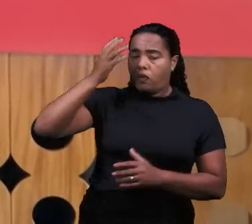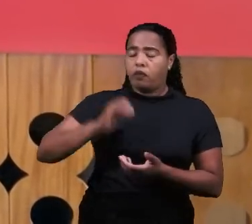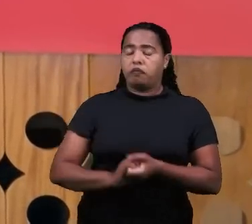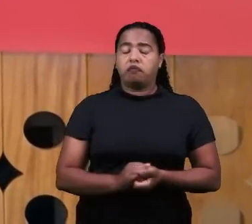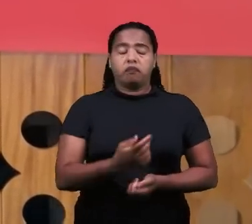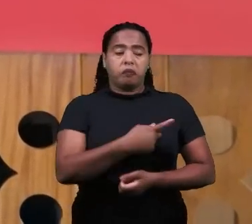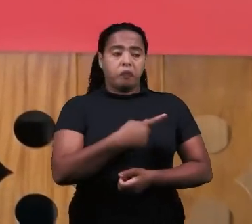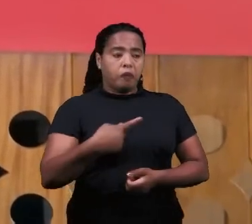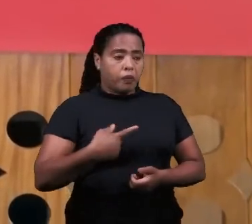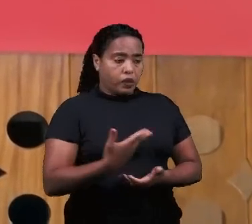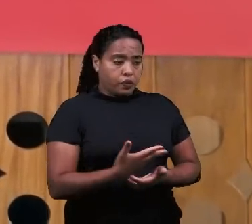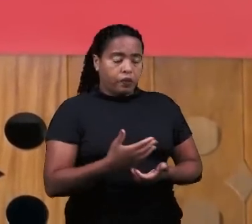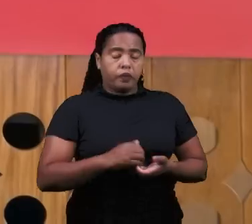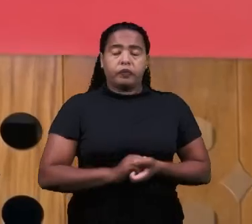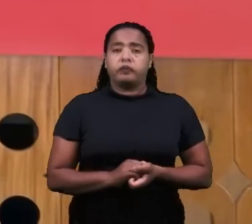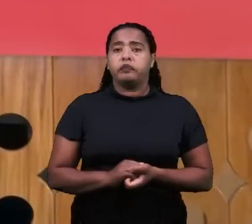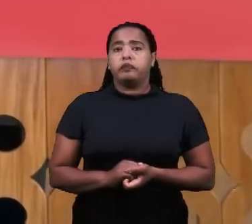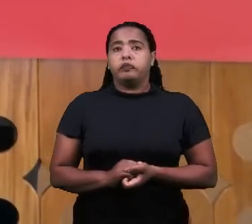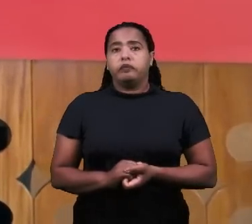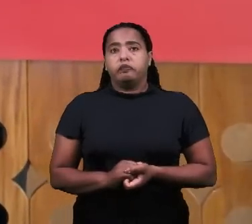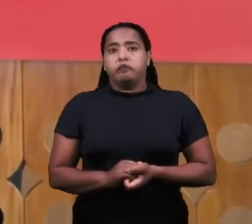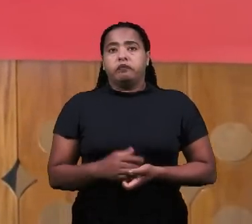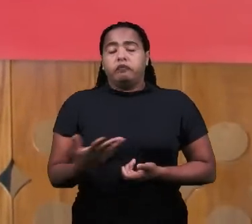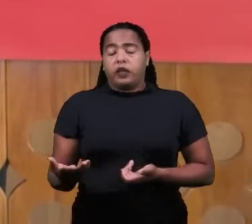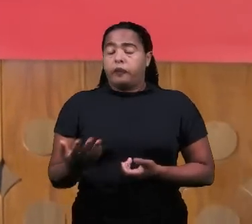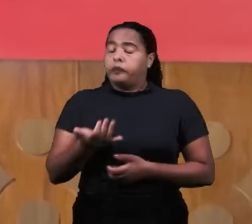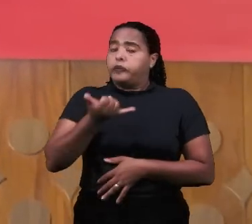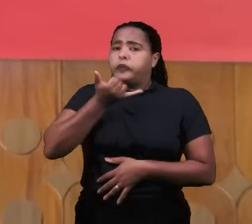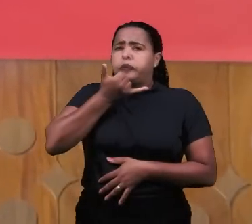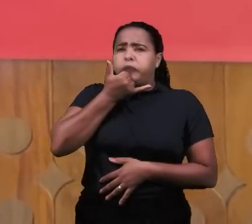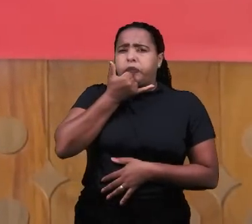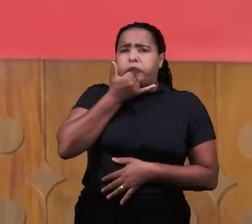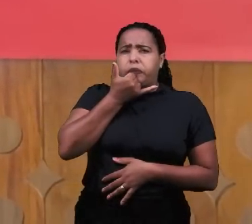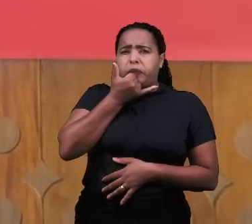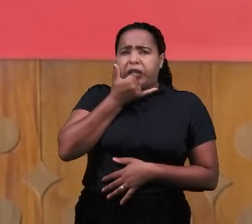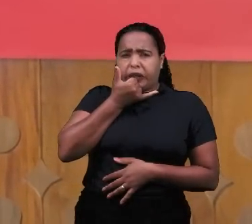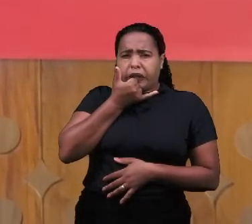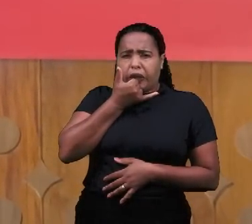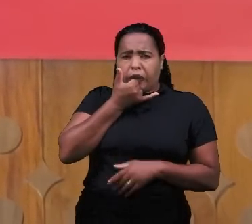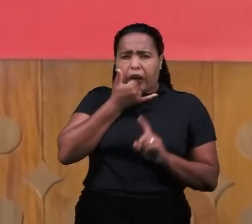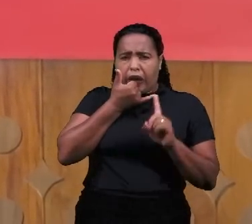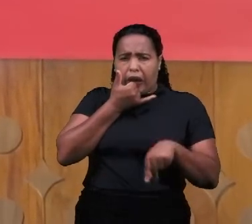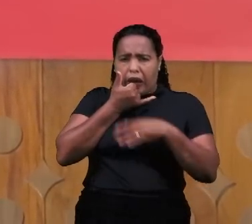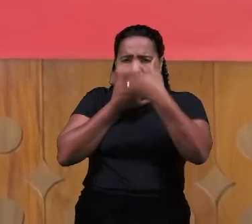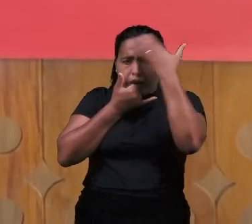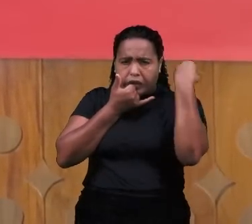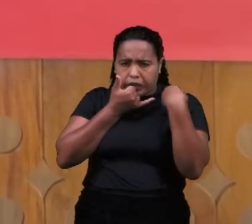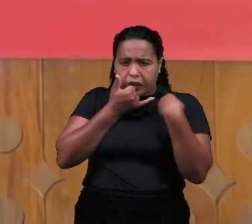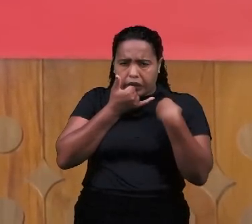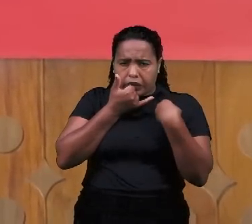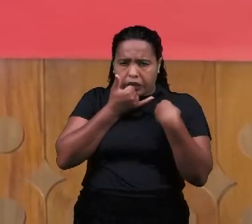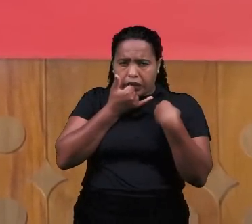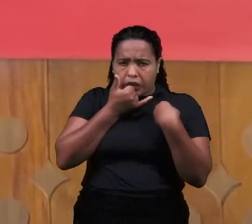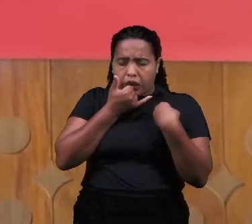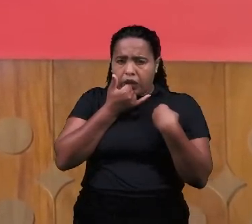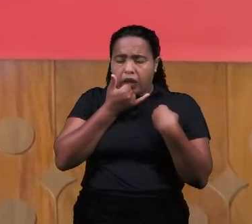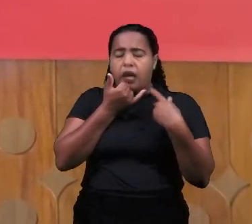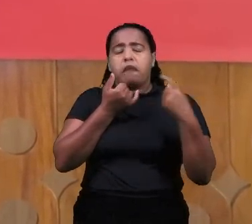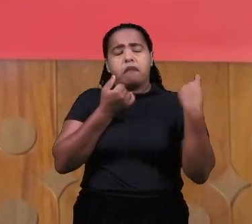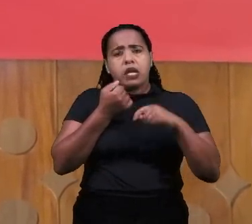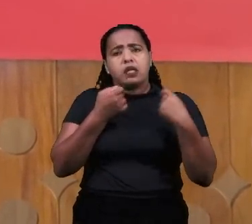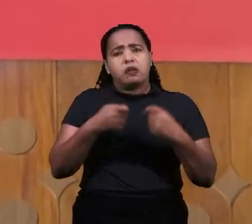Luiz Eugênio. Bom, irmãos, sobre perdão, perdão não é esquecer, né? Parar de cobrar. Parar de cobrar, isso que é